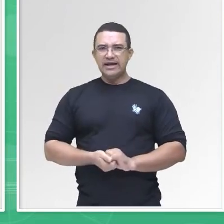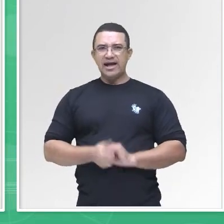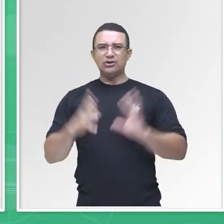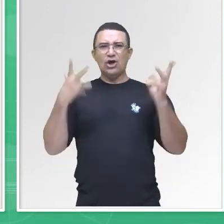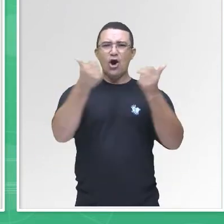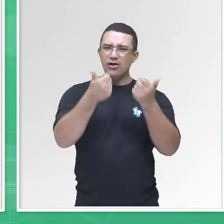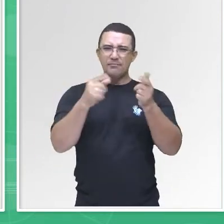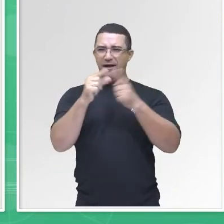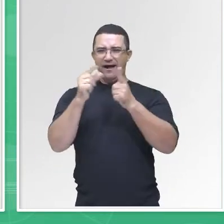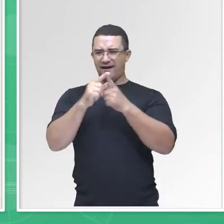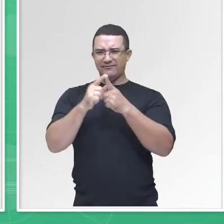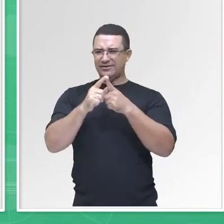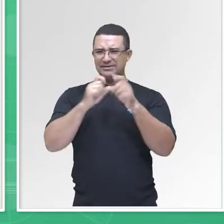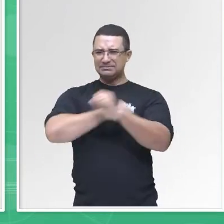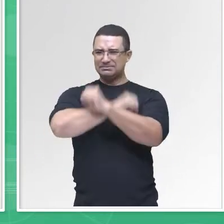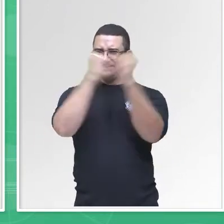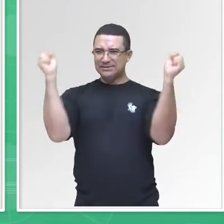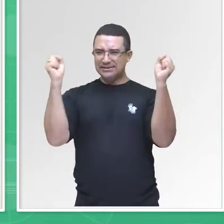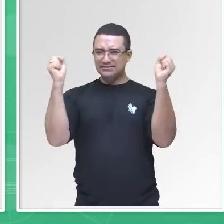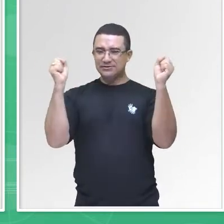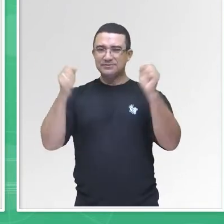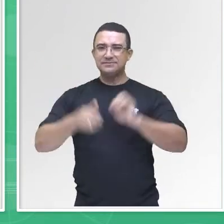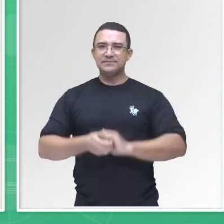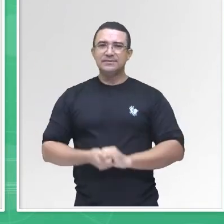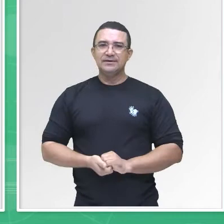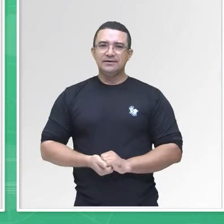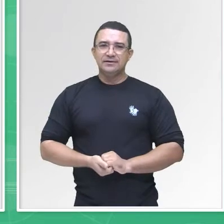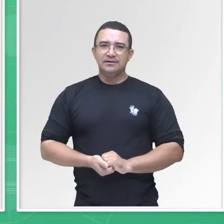as palavras. Vamos pegar mais uma aqui. É,